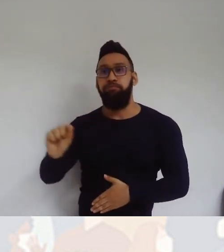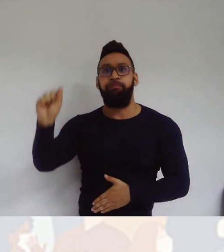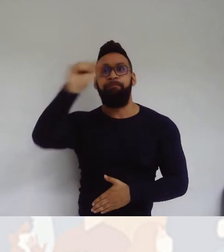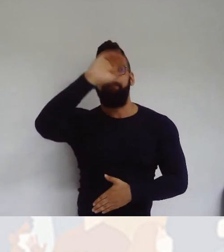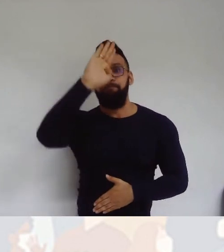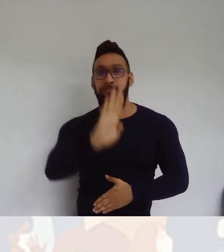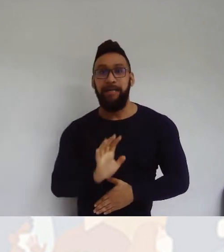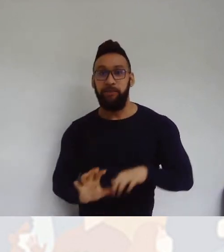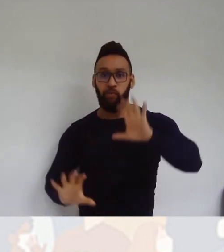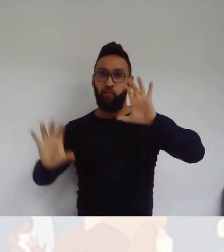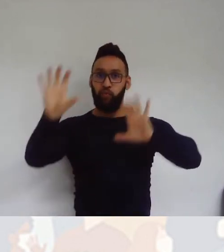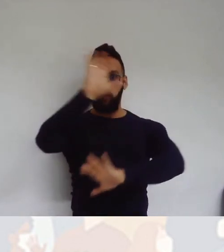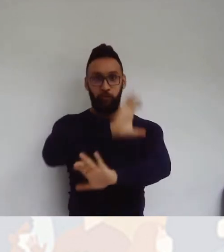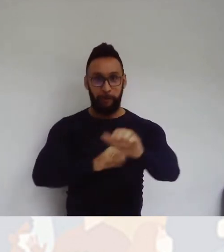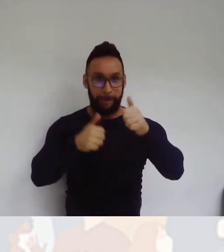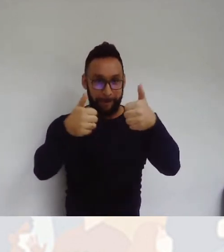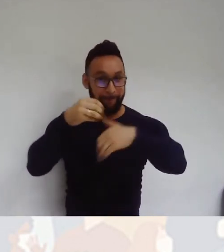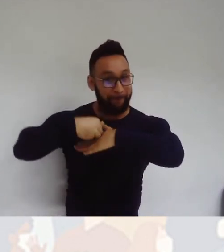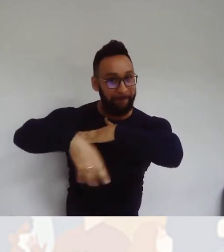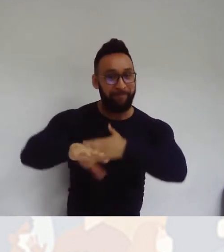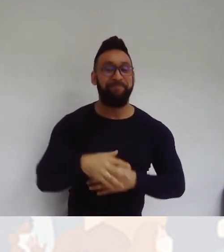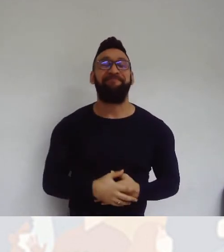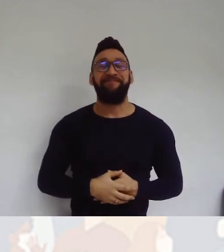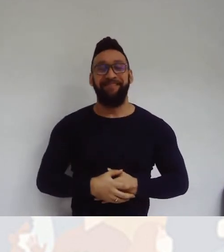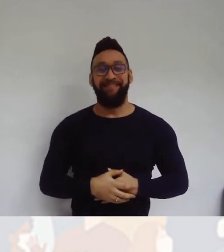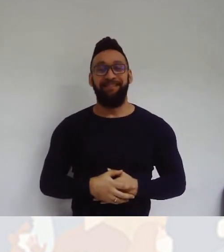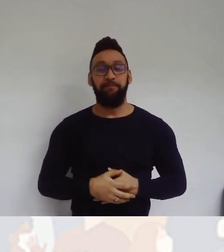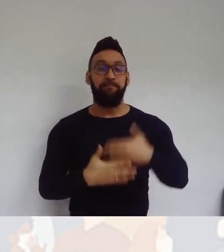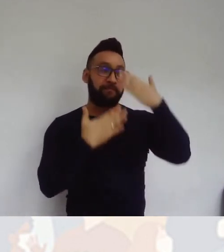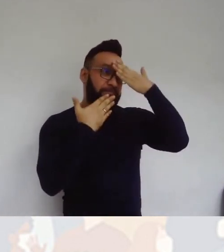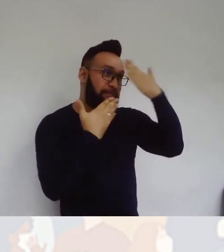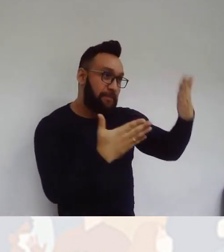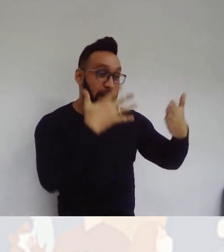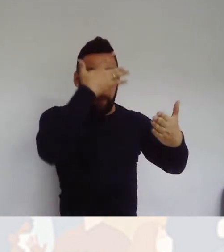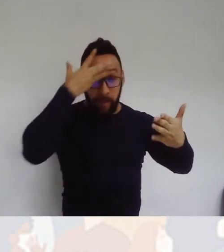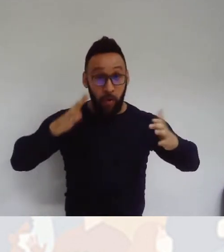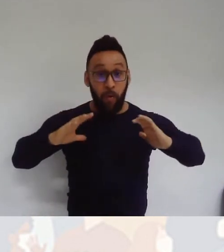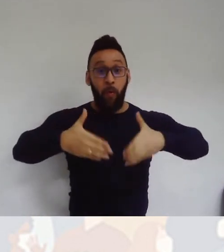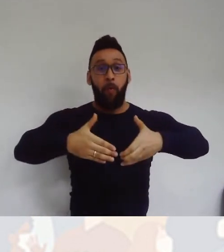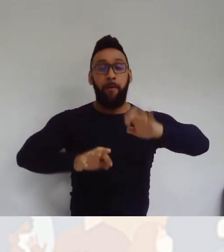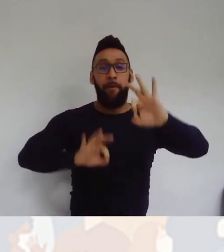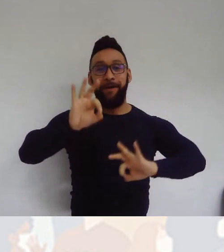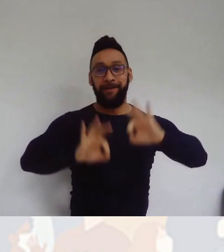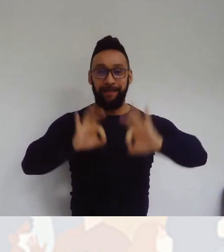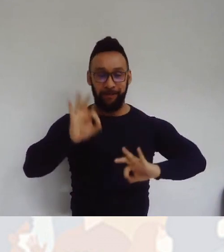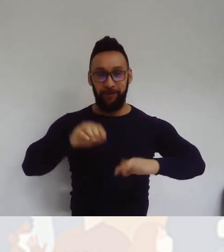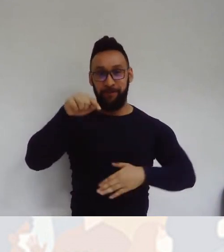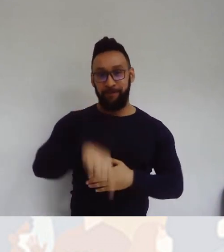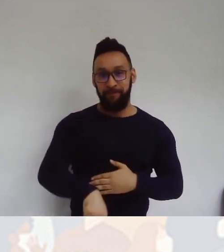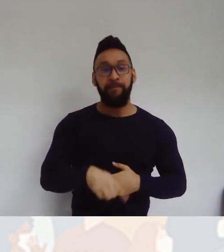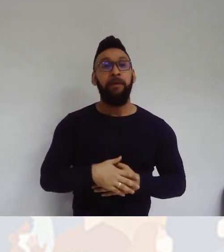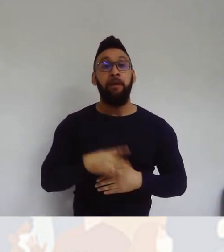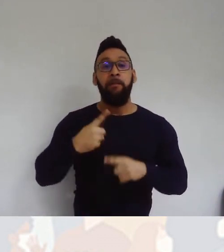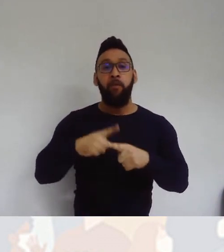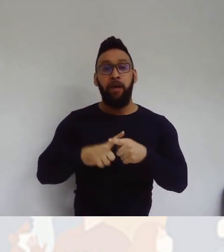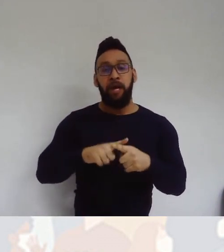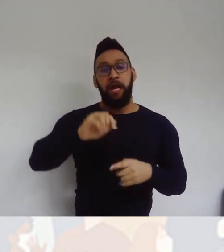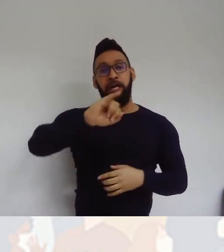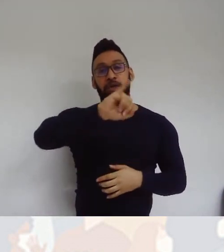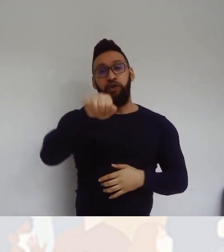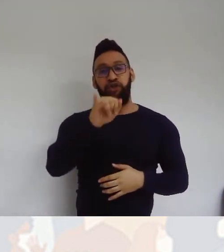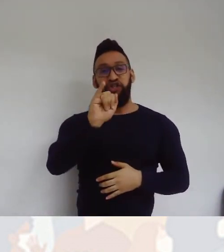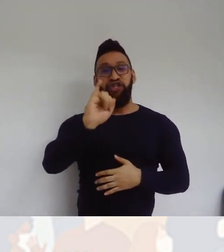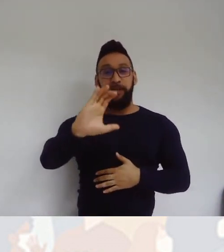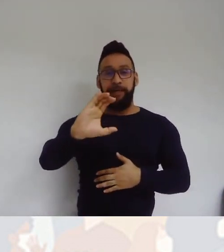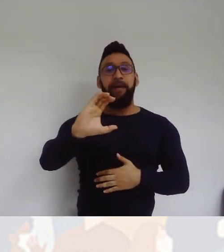também agradecendo toda a organização do evento com a questão da jornada de iniciação científica, porque eu estou ali com a